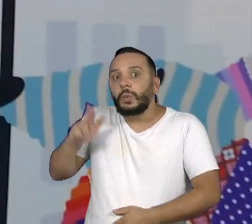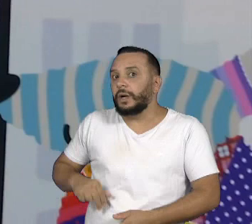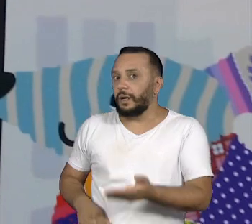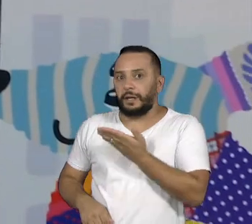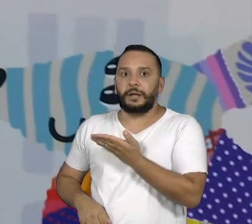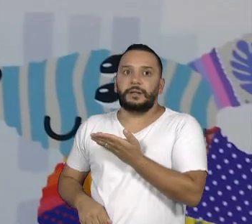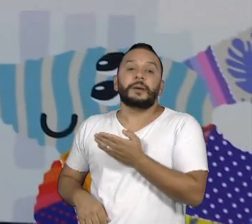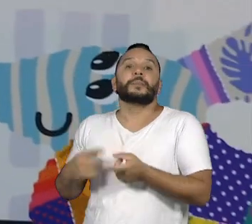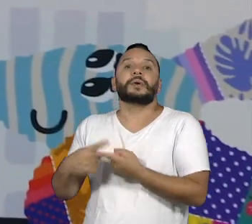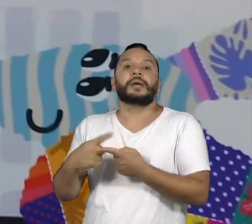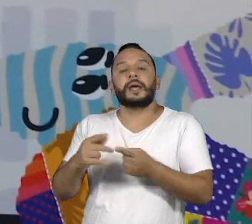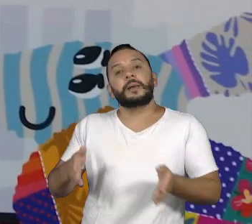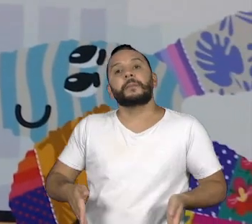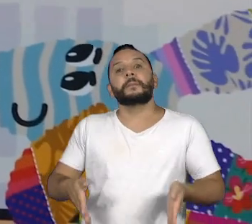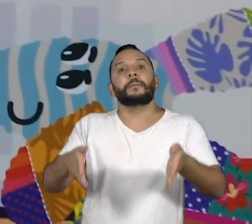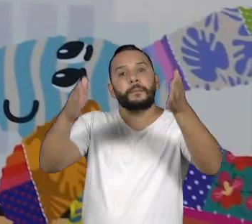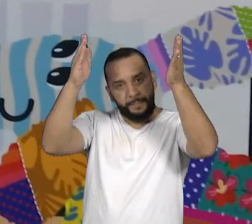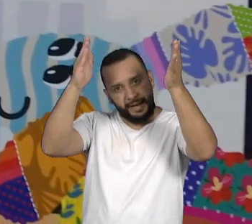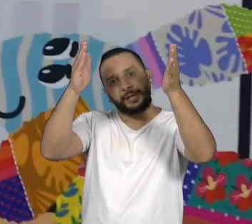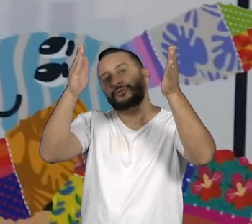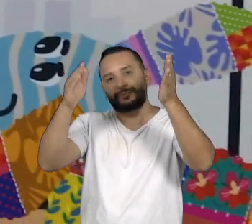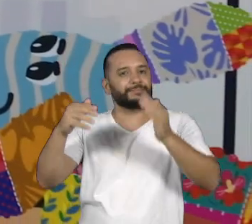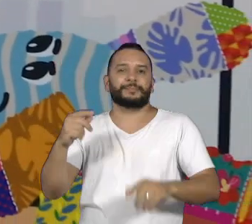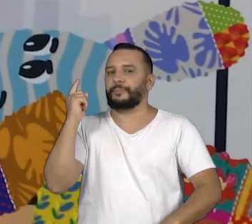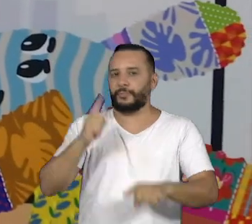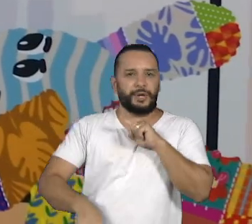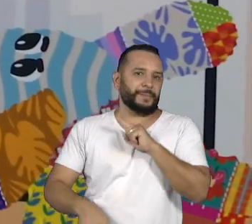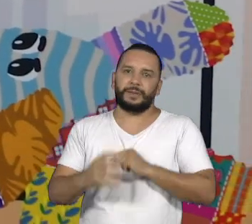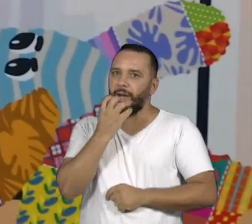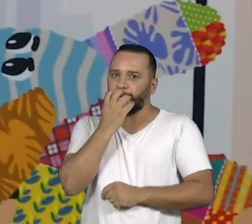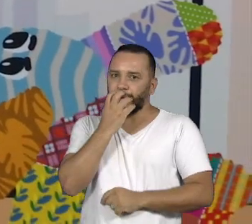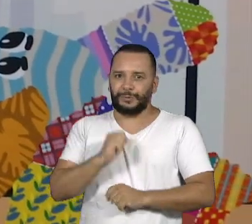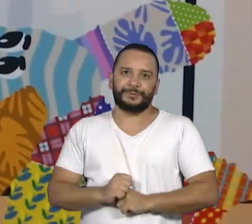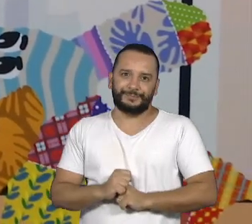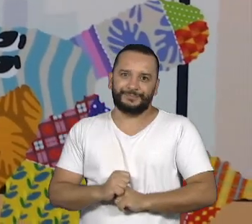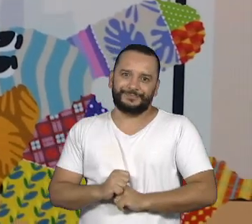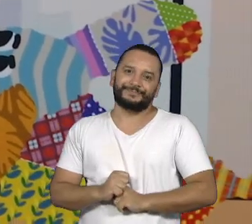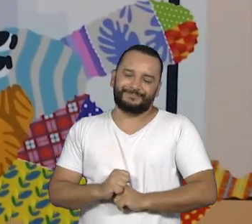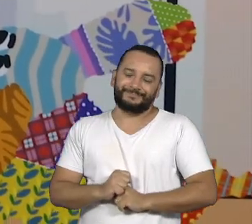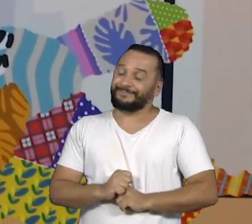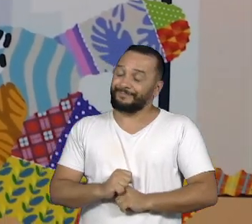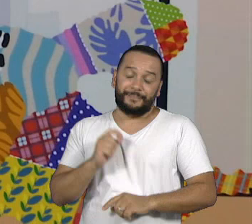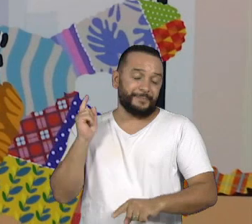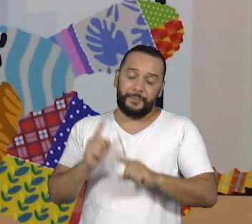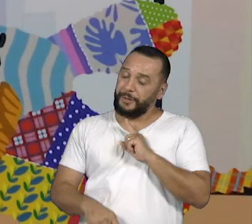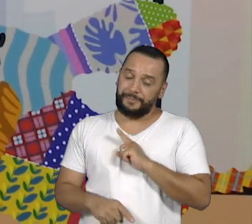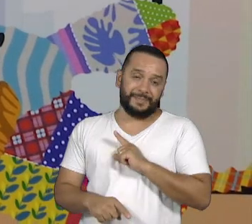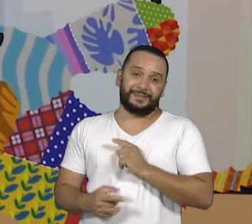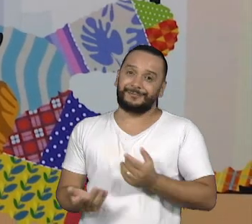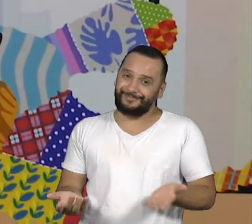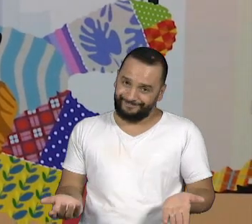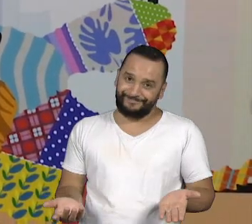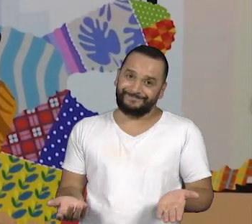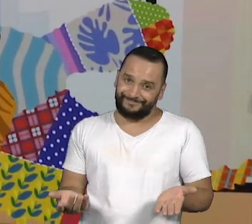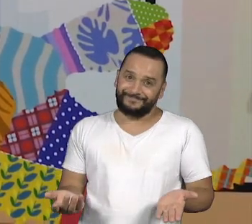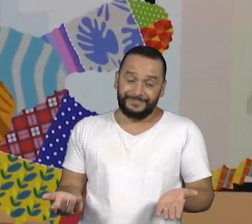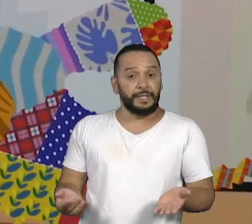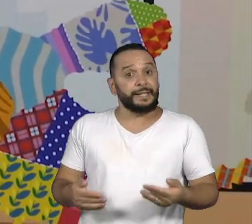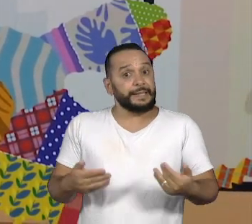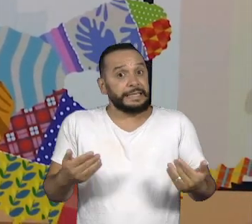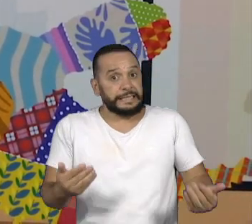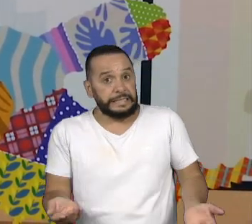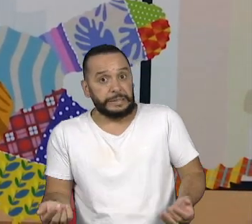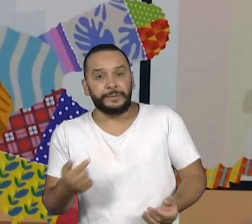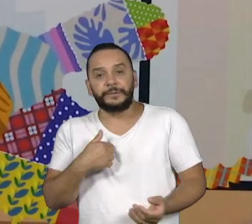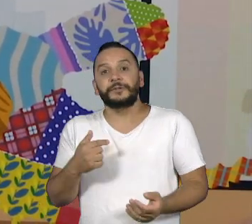torre de apartamentos. E lá, bem lá, era proibido ter bichos de estimação. Então,